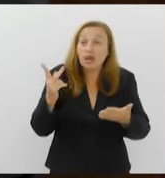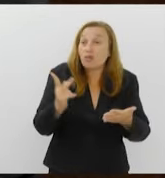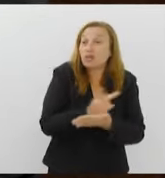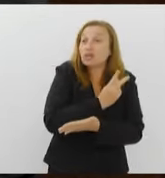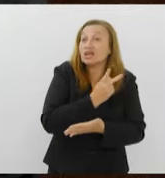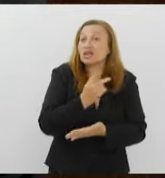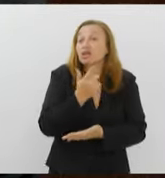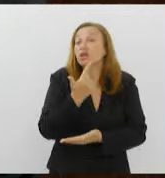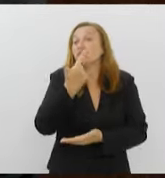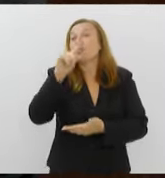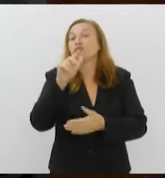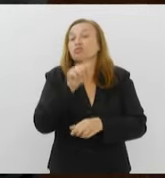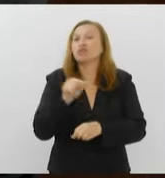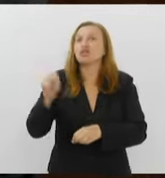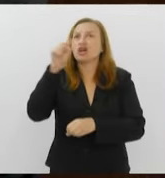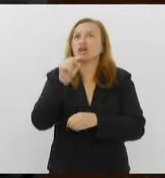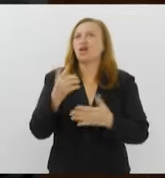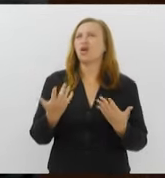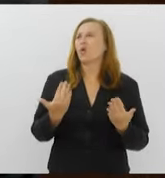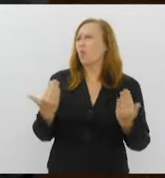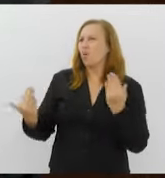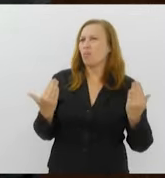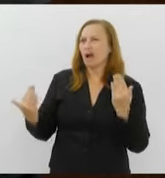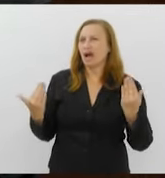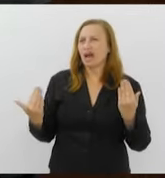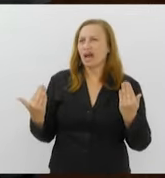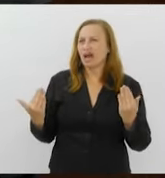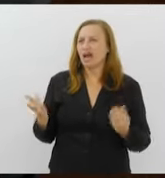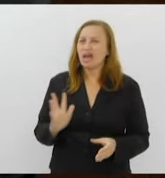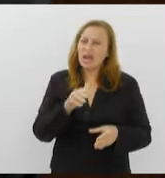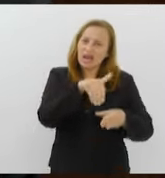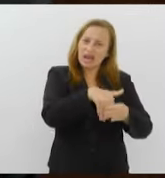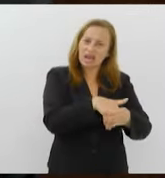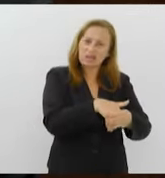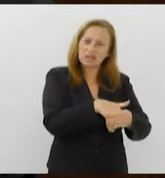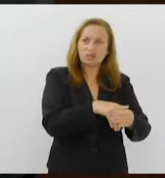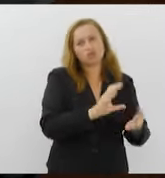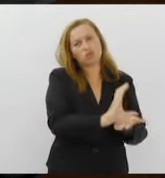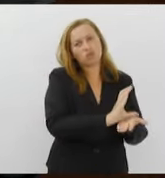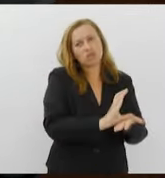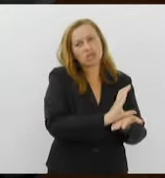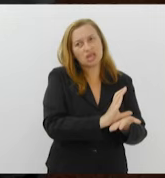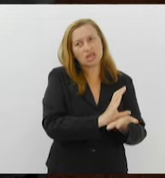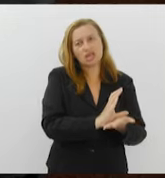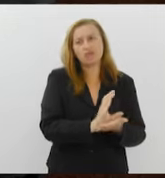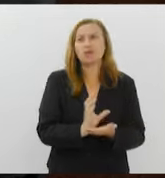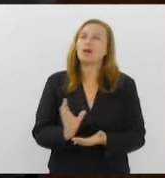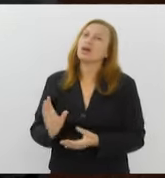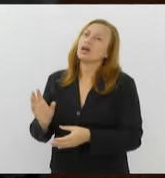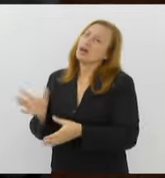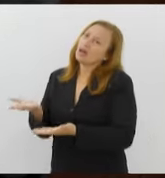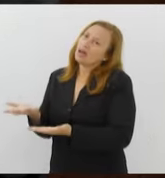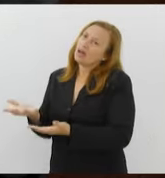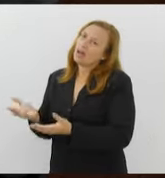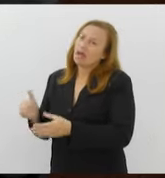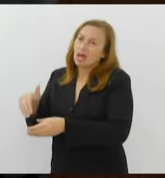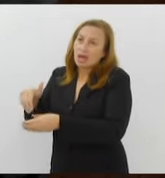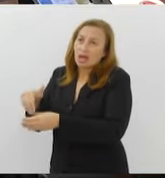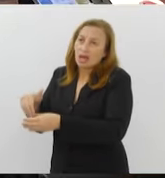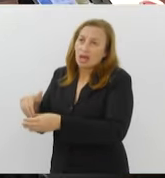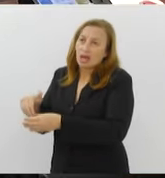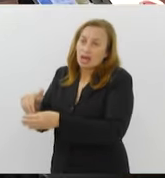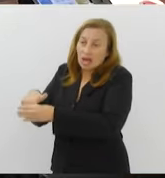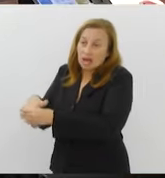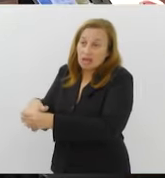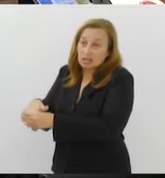outros estados. Não dá para se comparar eleição de presidente do Conselho com eleição de presidente da República, nem de presidente da Assembleia Legislativa. Presidente, só